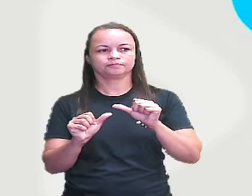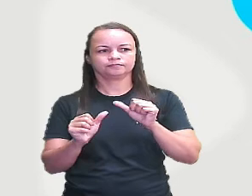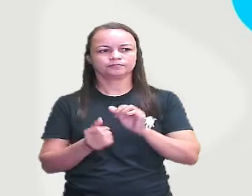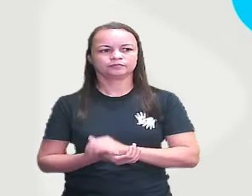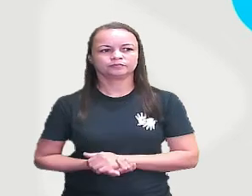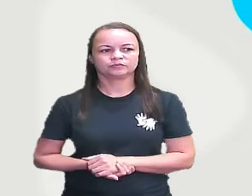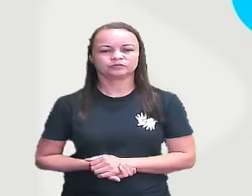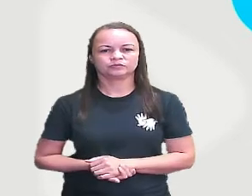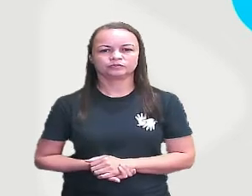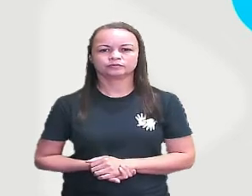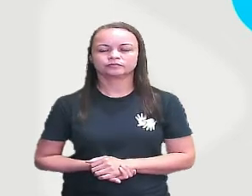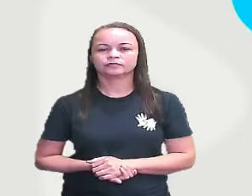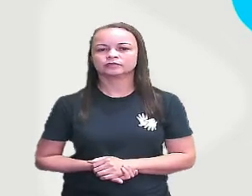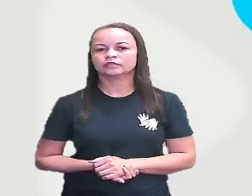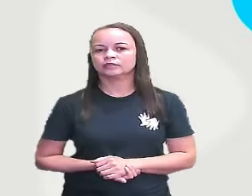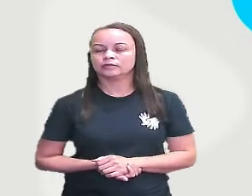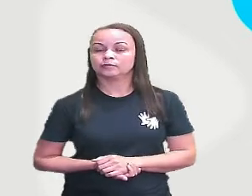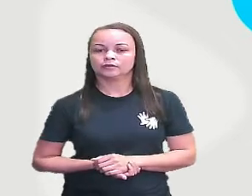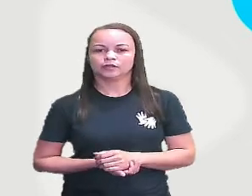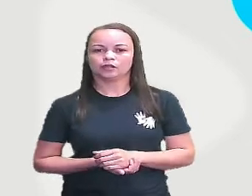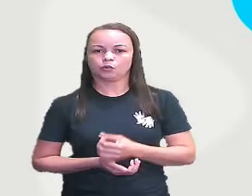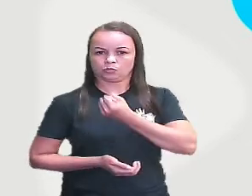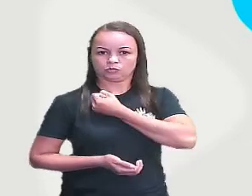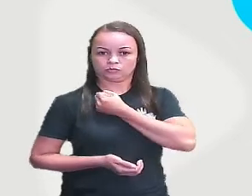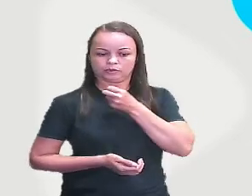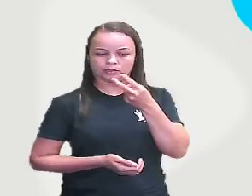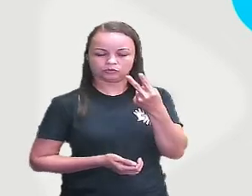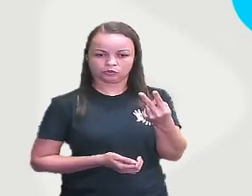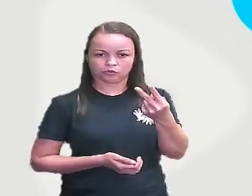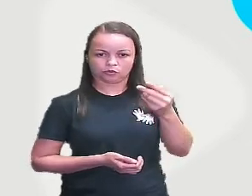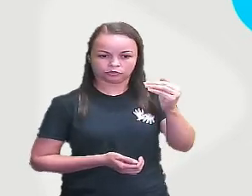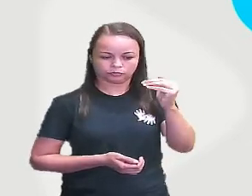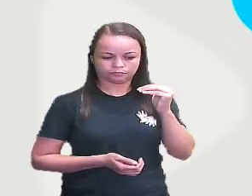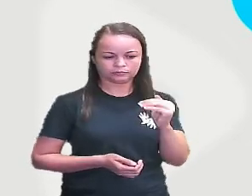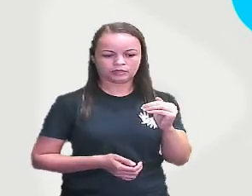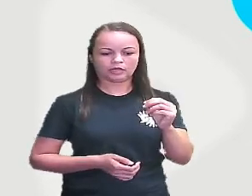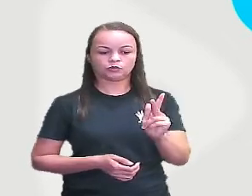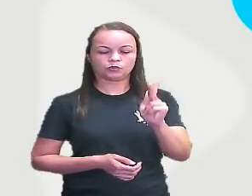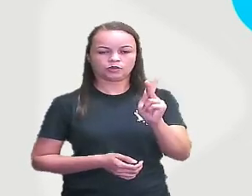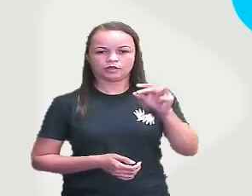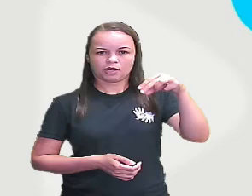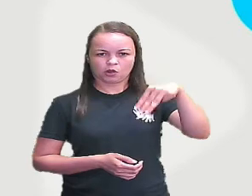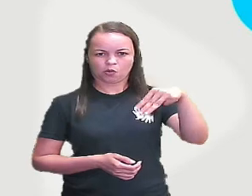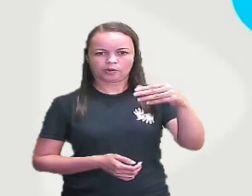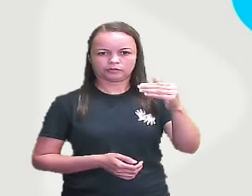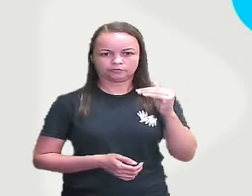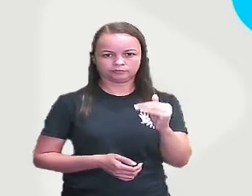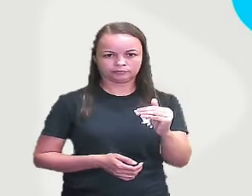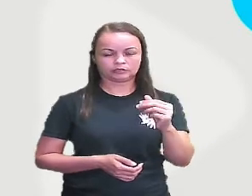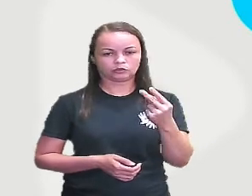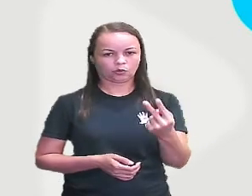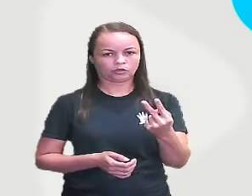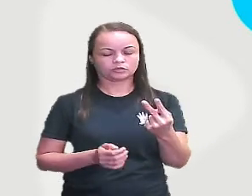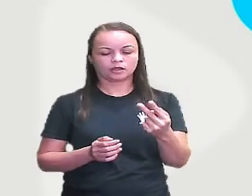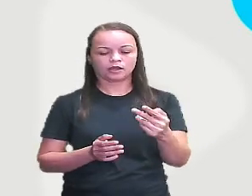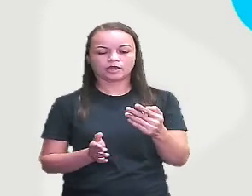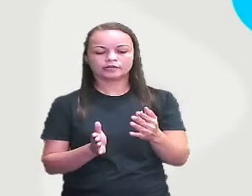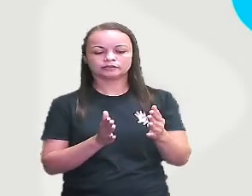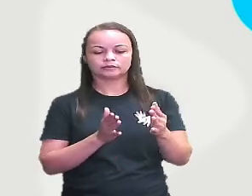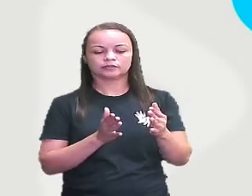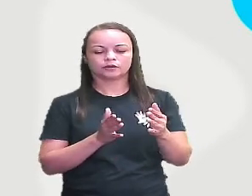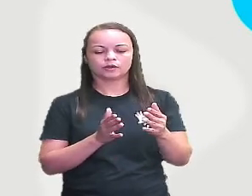transformação. Peguei o número 2, coloquei abaixo do quilômetro. E agora, eu